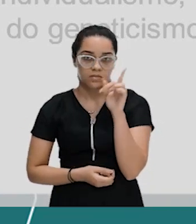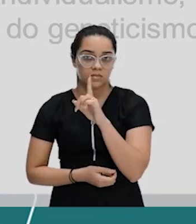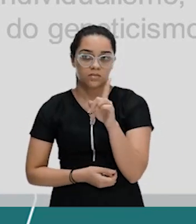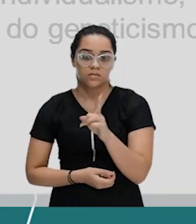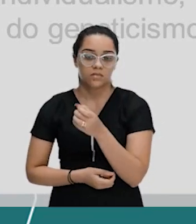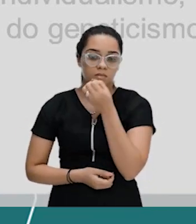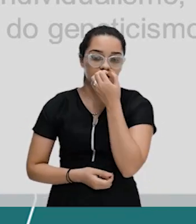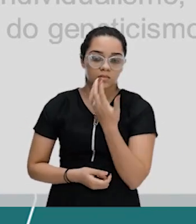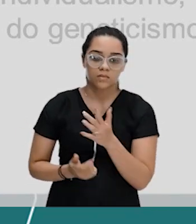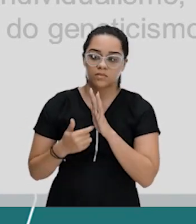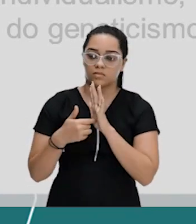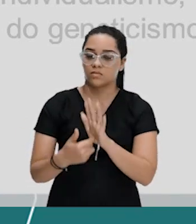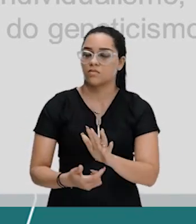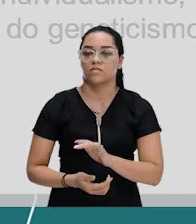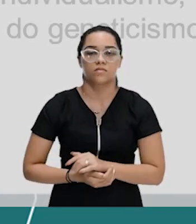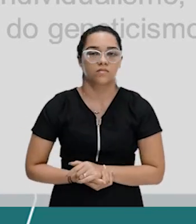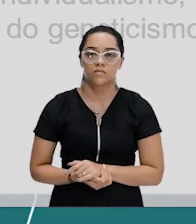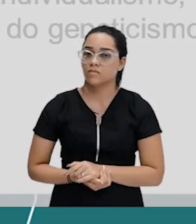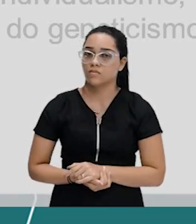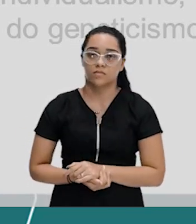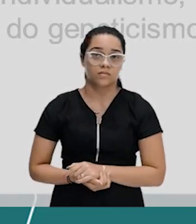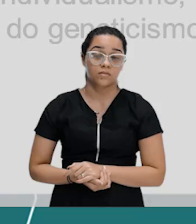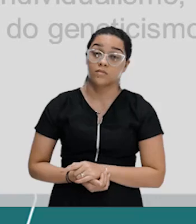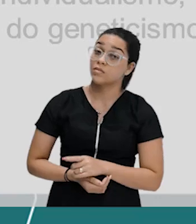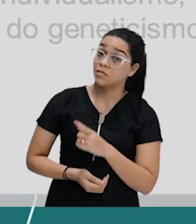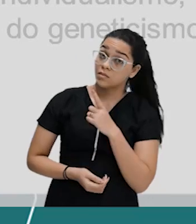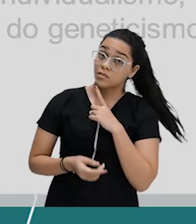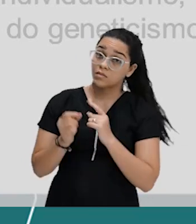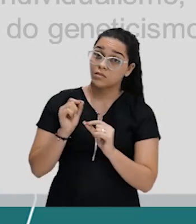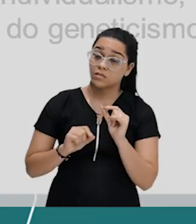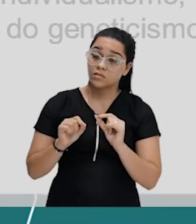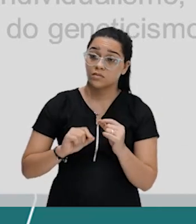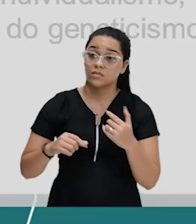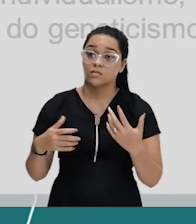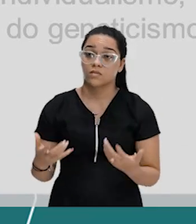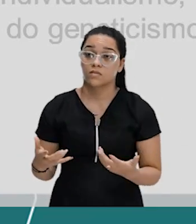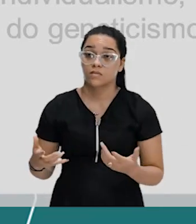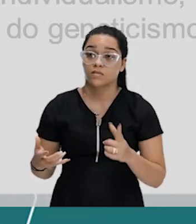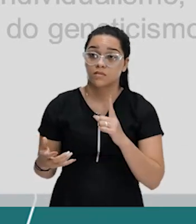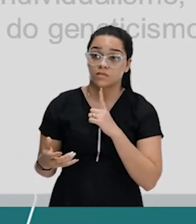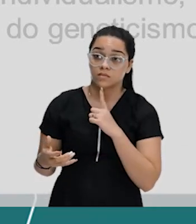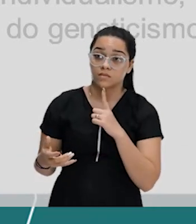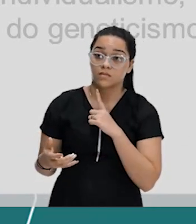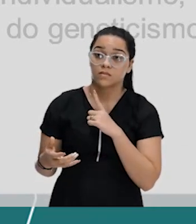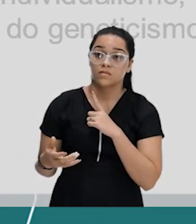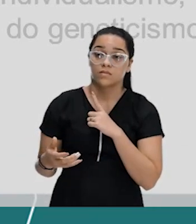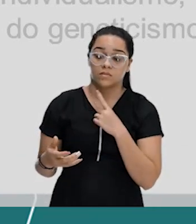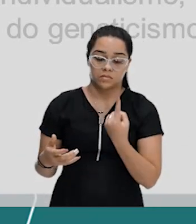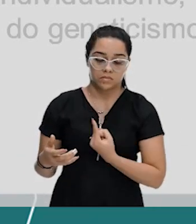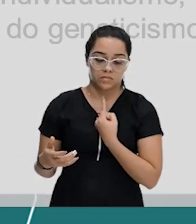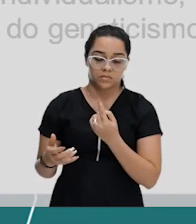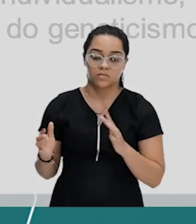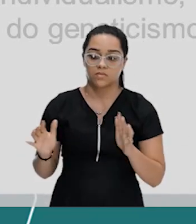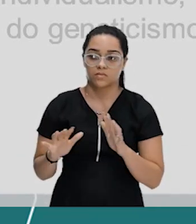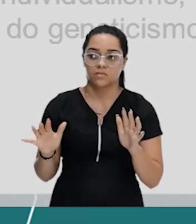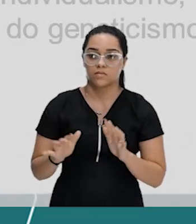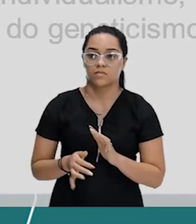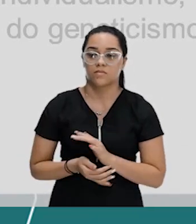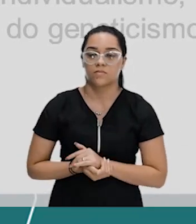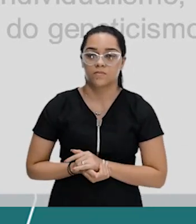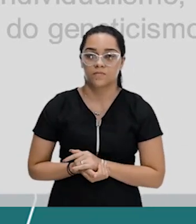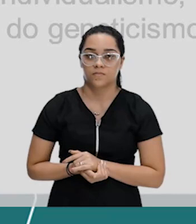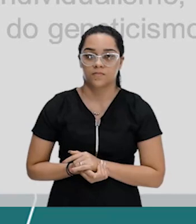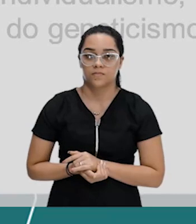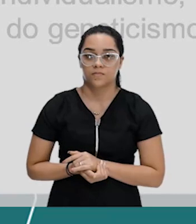bem evidente. Ela acaba não sendo, infelizmente, um bem evidente por si só, entre os desfavorecidos.